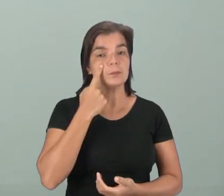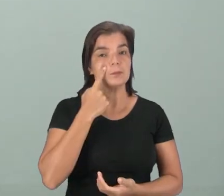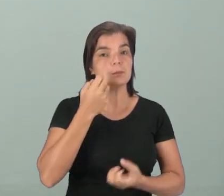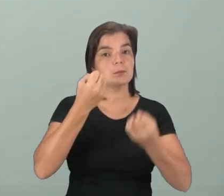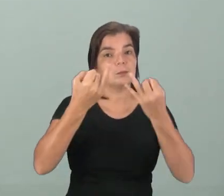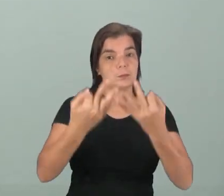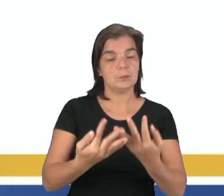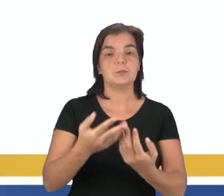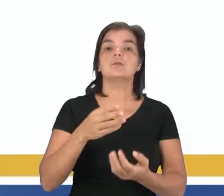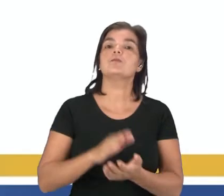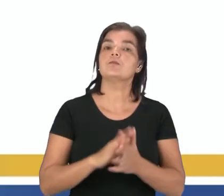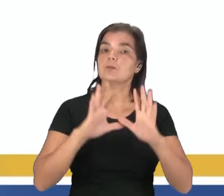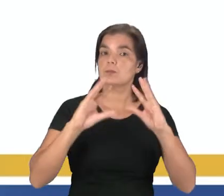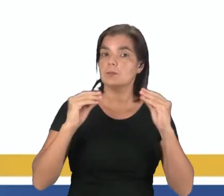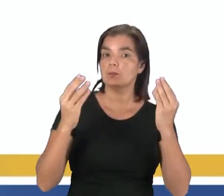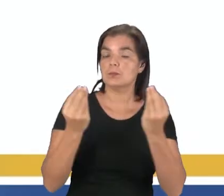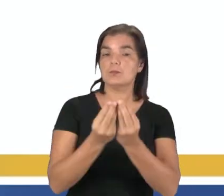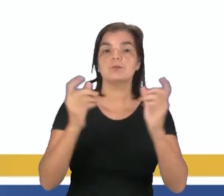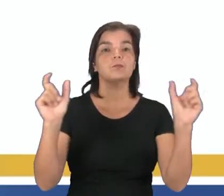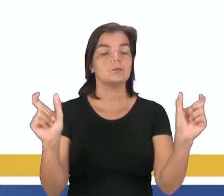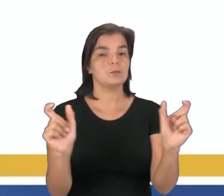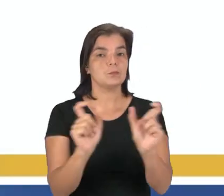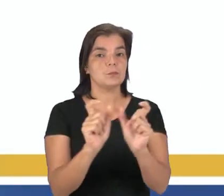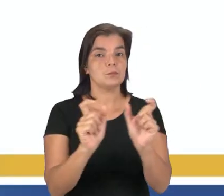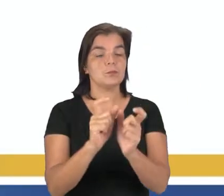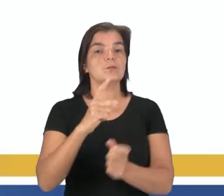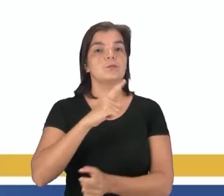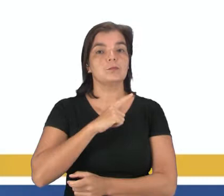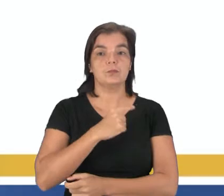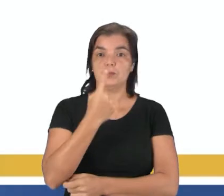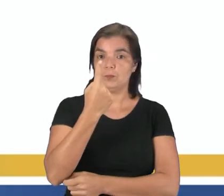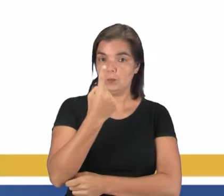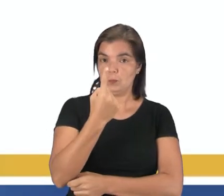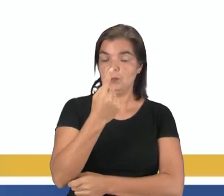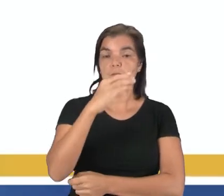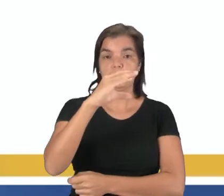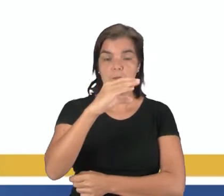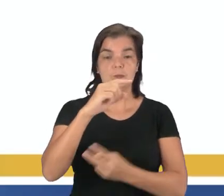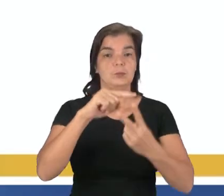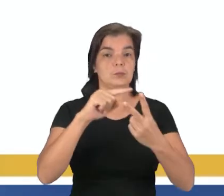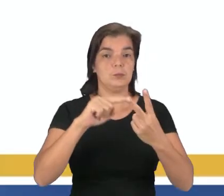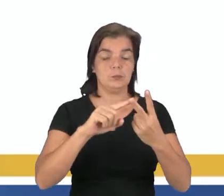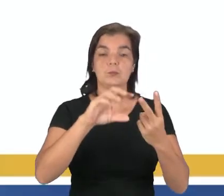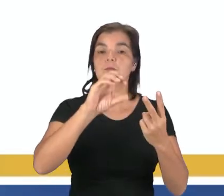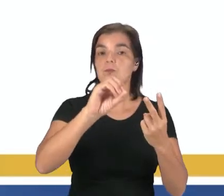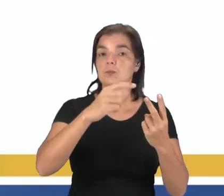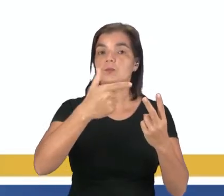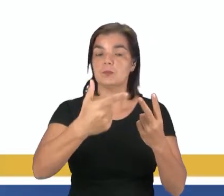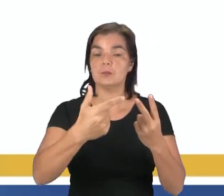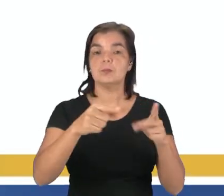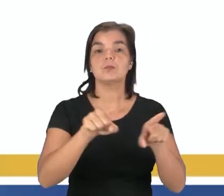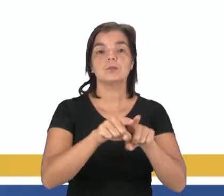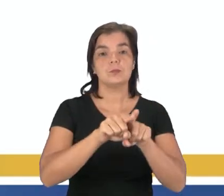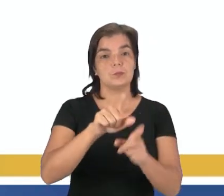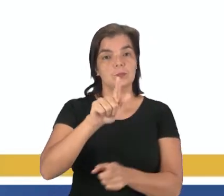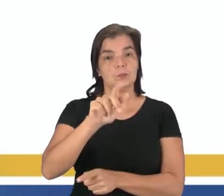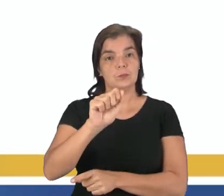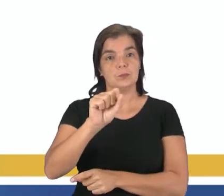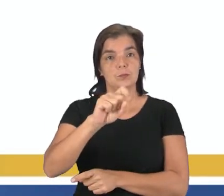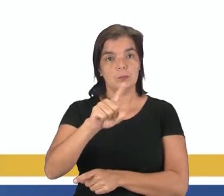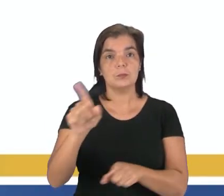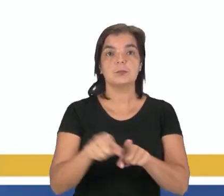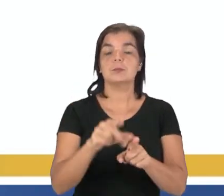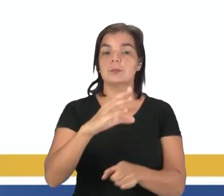gente estava vendo aí da substância composta, né? Quando eu tenho um carbono para 2 oxigênios, eu tenho o exemplo do gás carbônico, que a